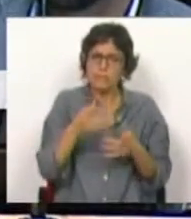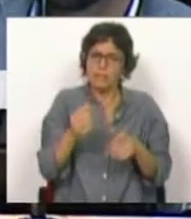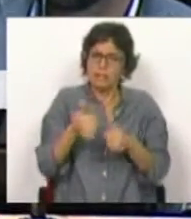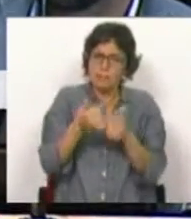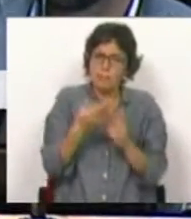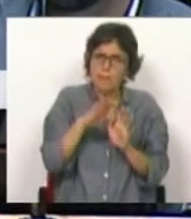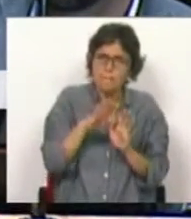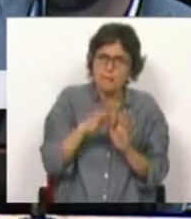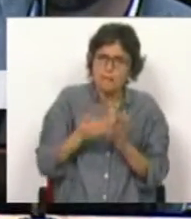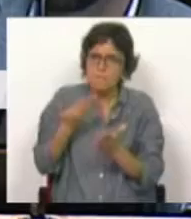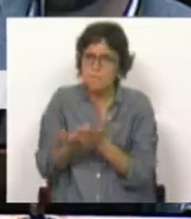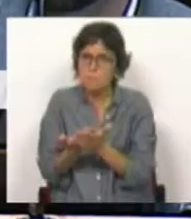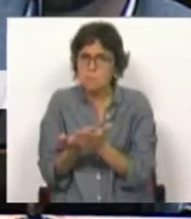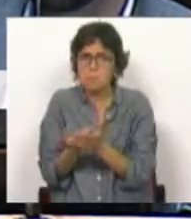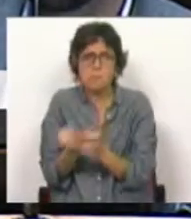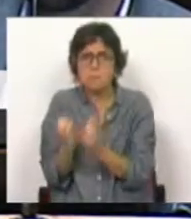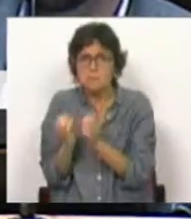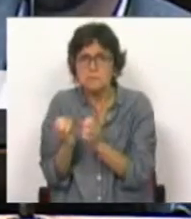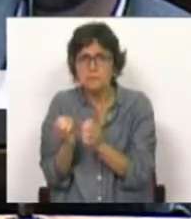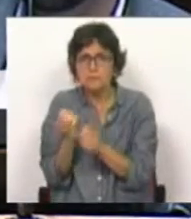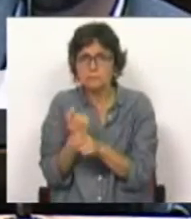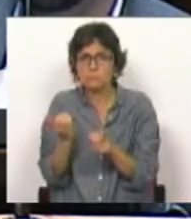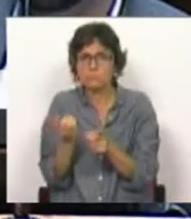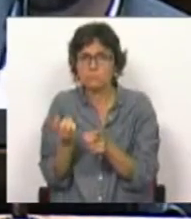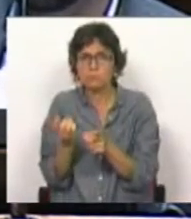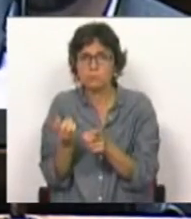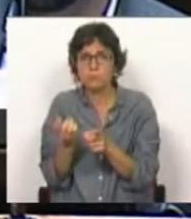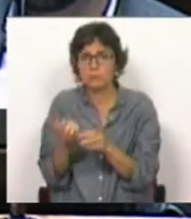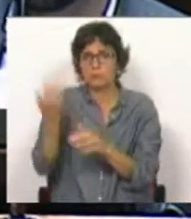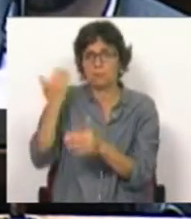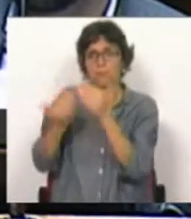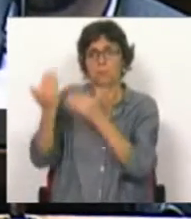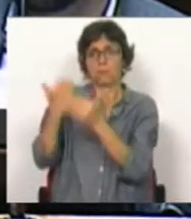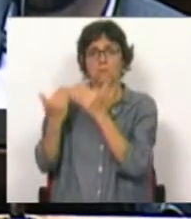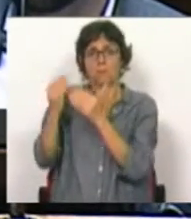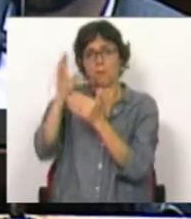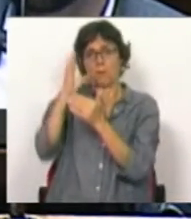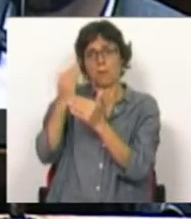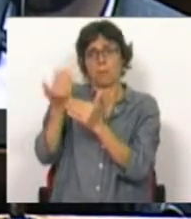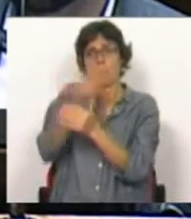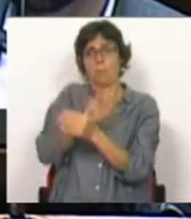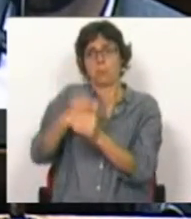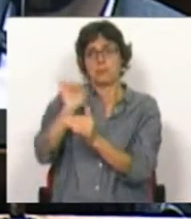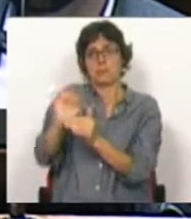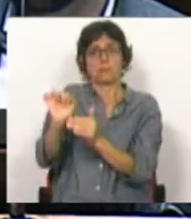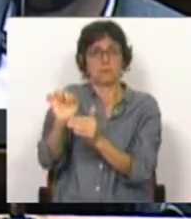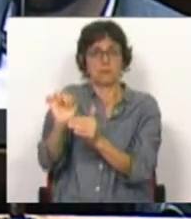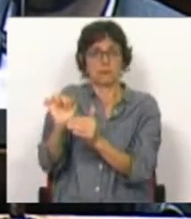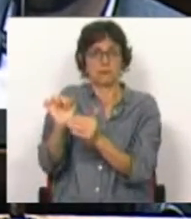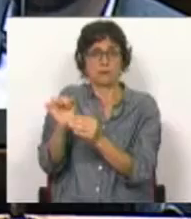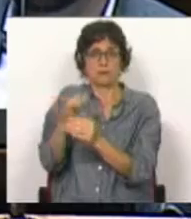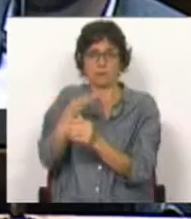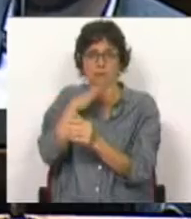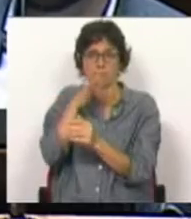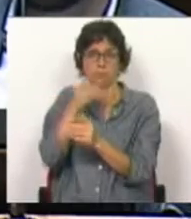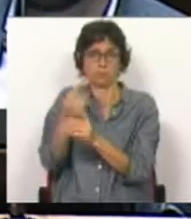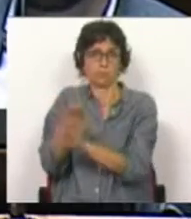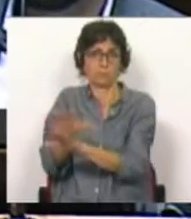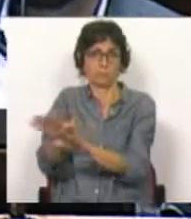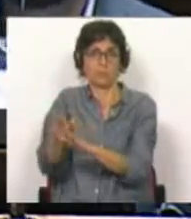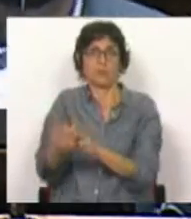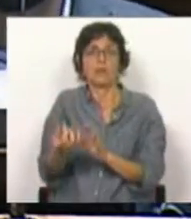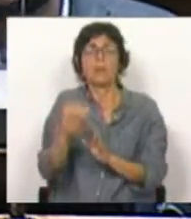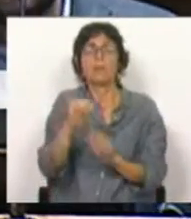mas não pode propor grandes coisas, até pelo cadastro que é o seu passado e que é o seu histórico no governo. Fala aqui, por exemplo,